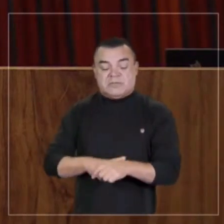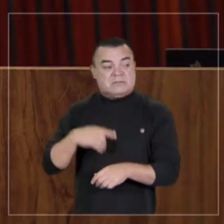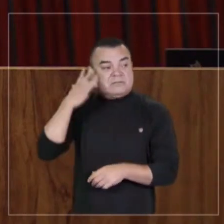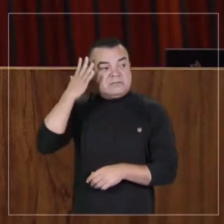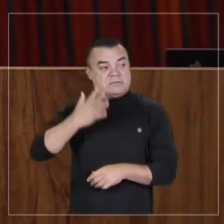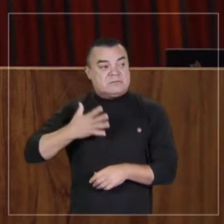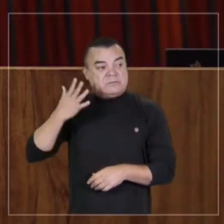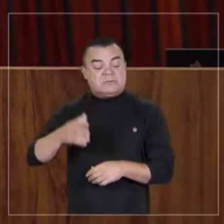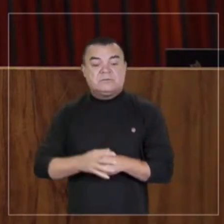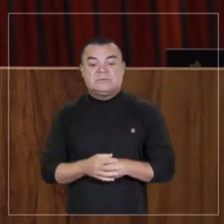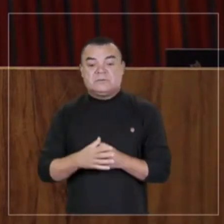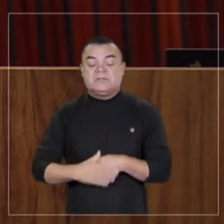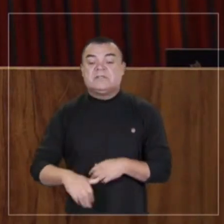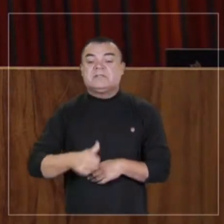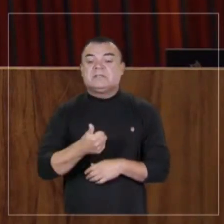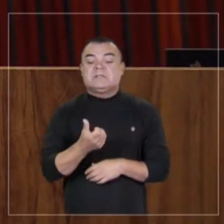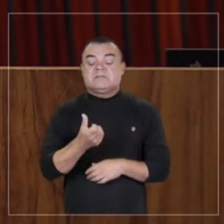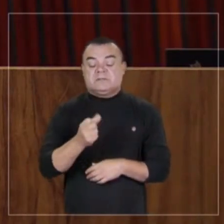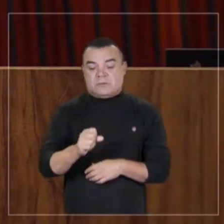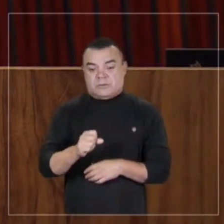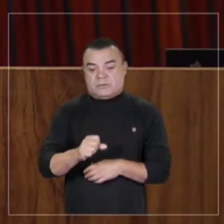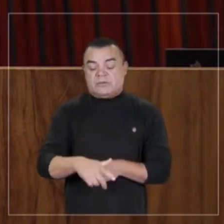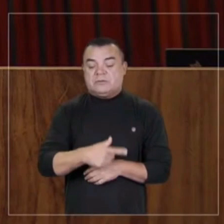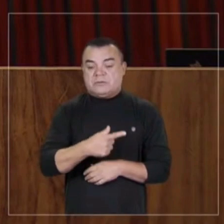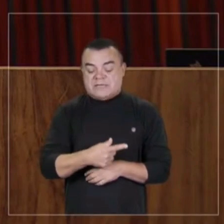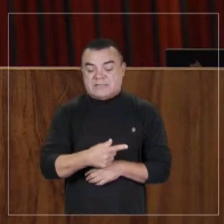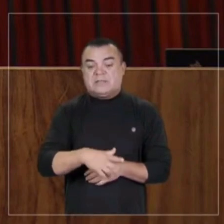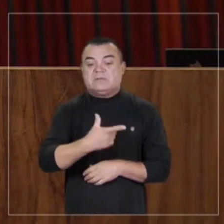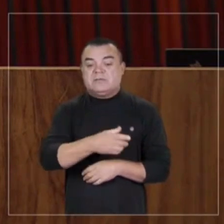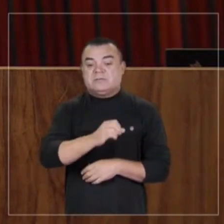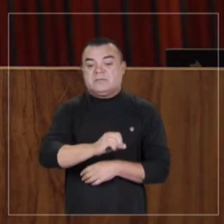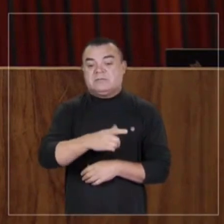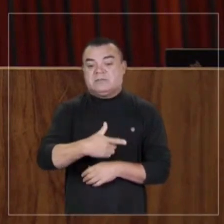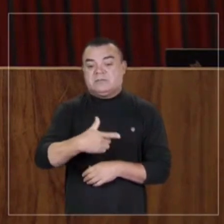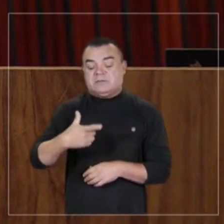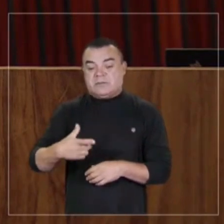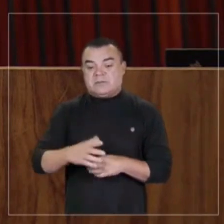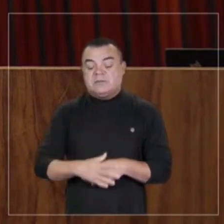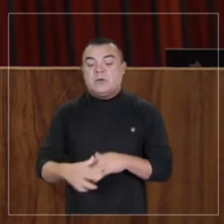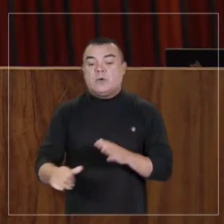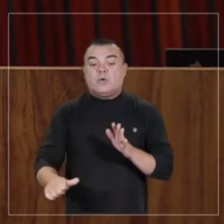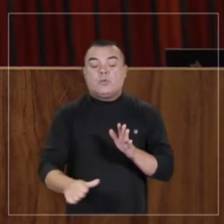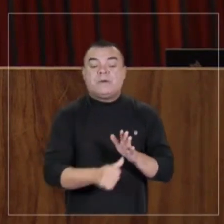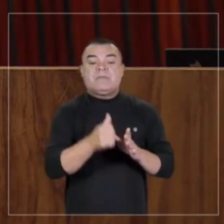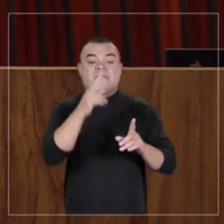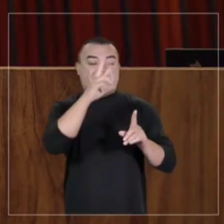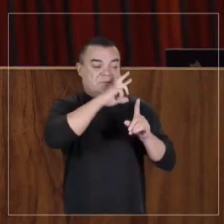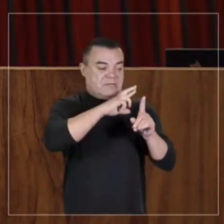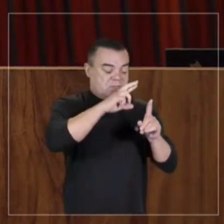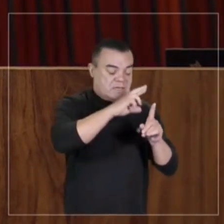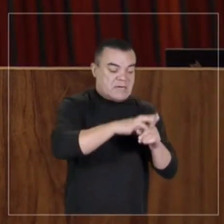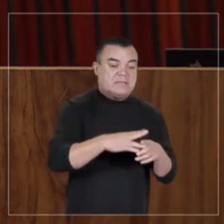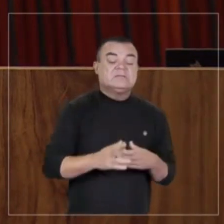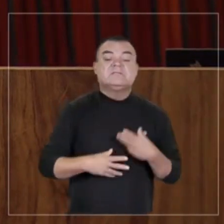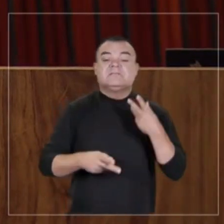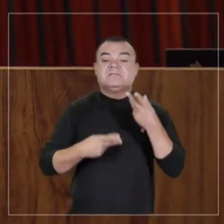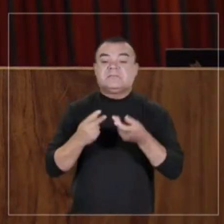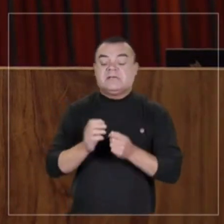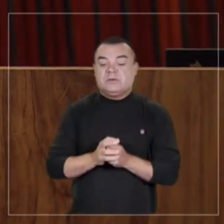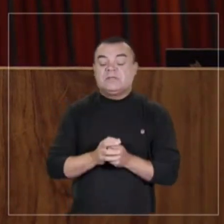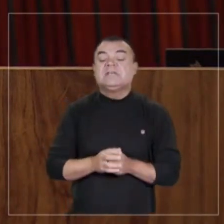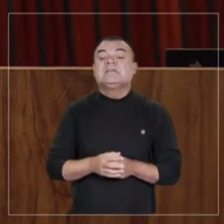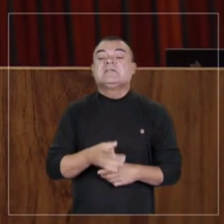discurso de 18 de setembro de 2022, o primeiro investigado enfatizou